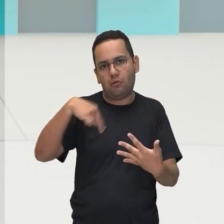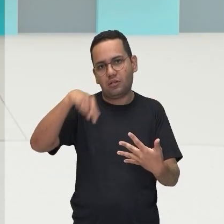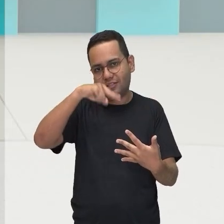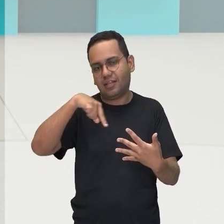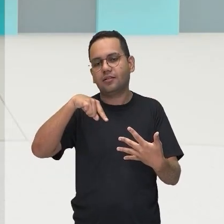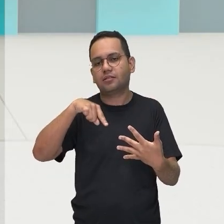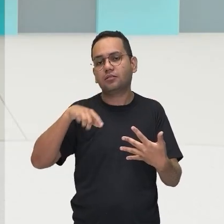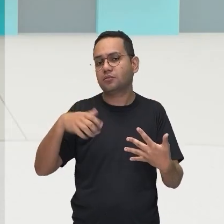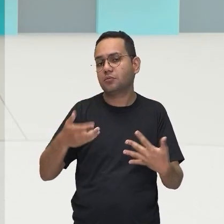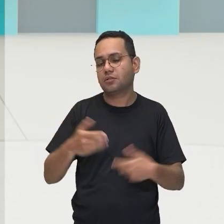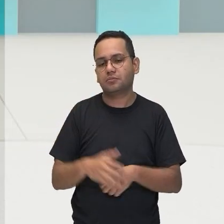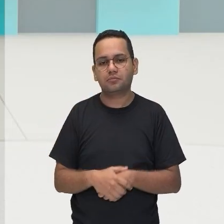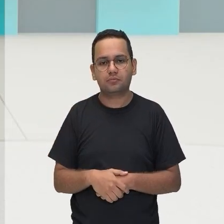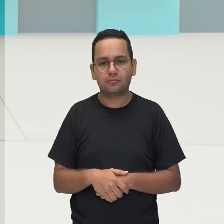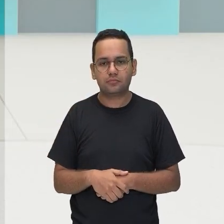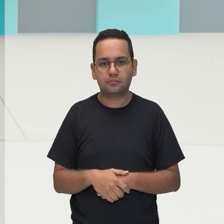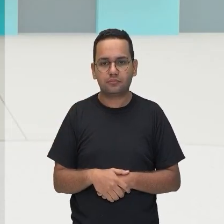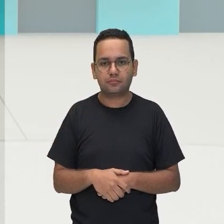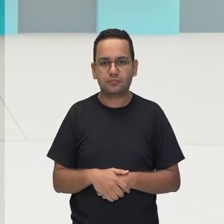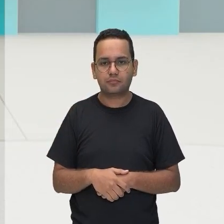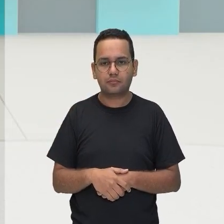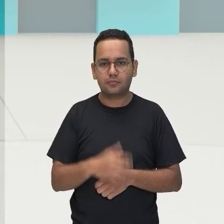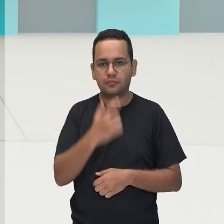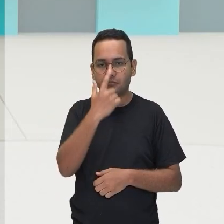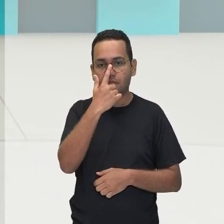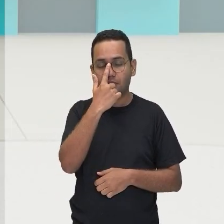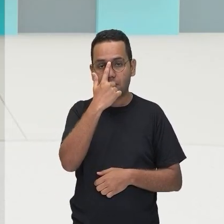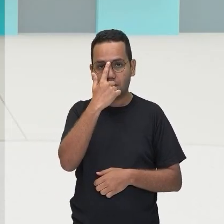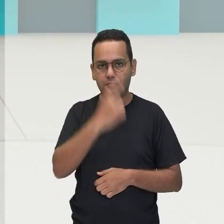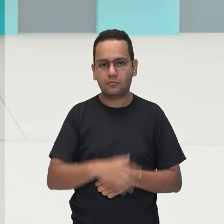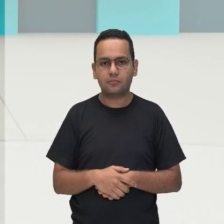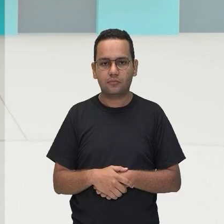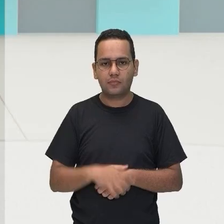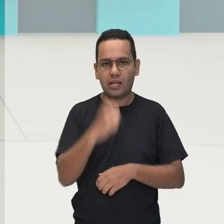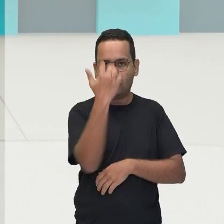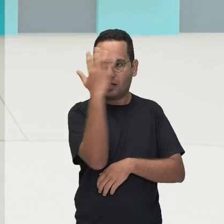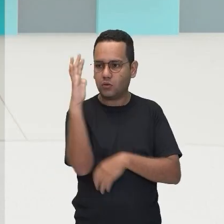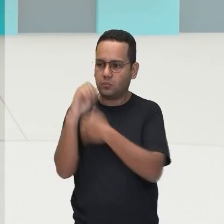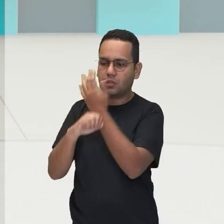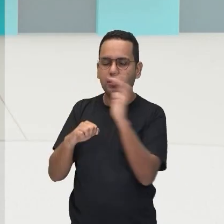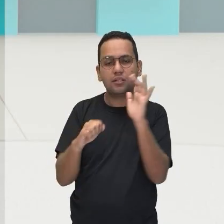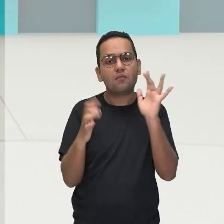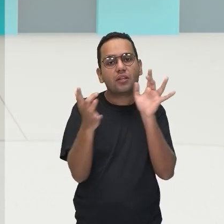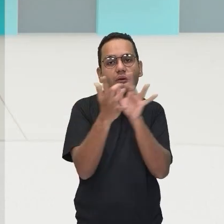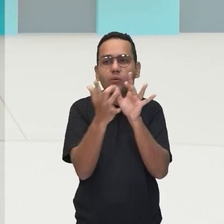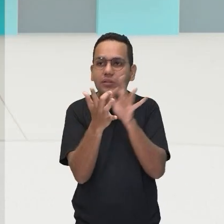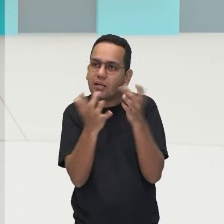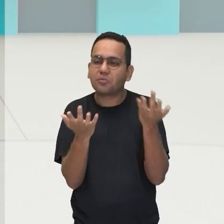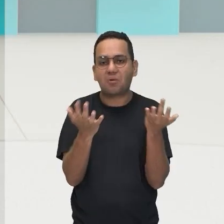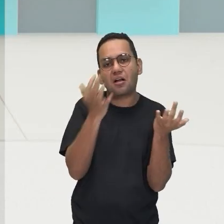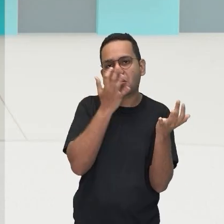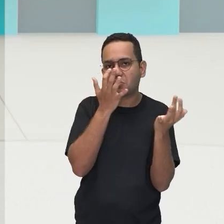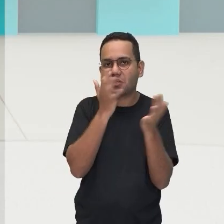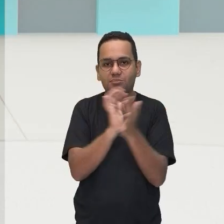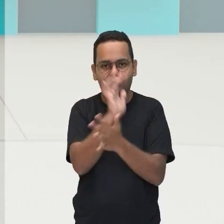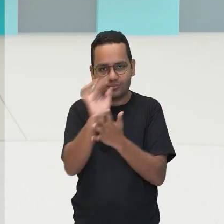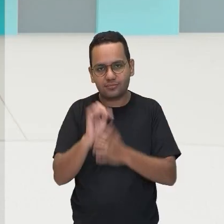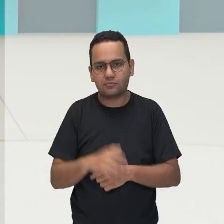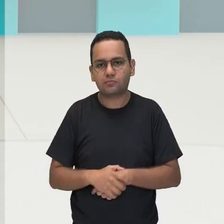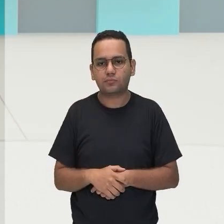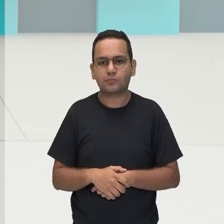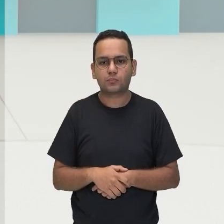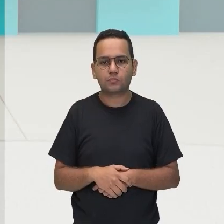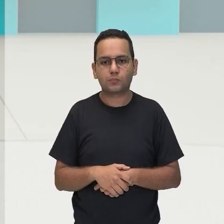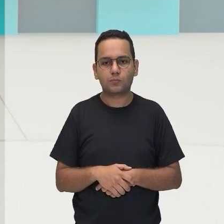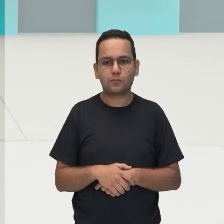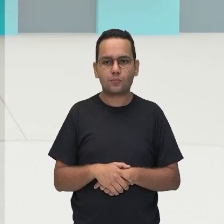nós vamos ver aqui o contato direto, a conexão com a natureza, que já foi citado aqui durante a aula. O incentivo